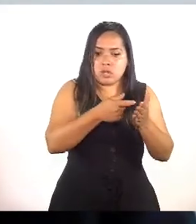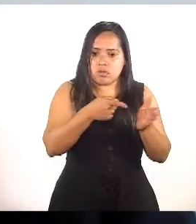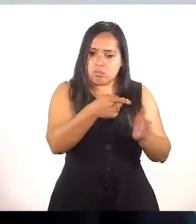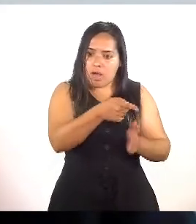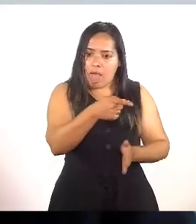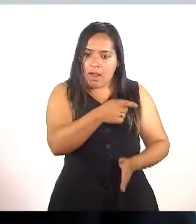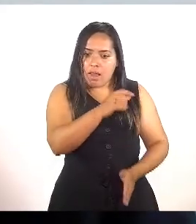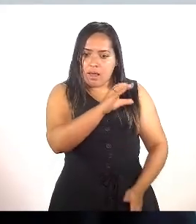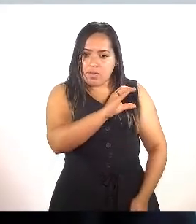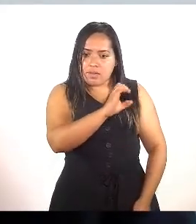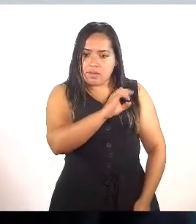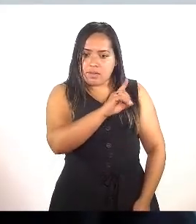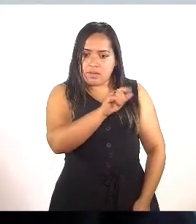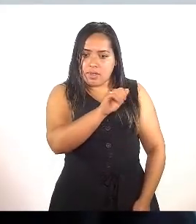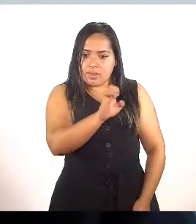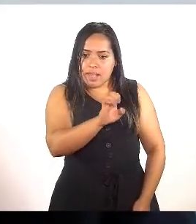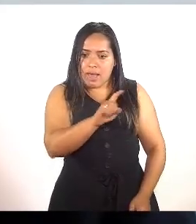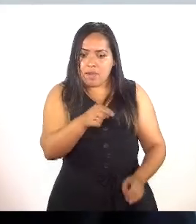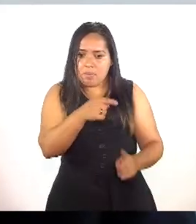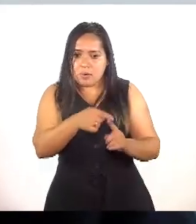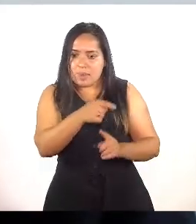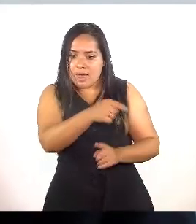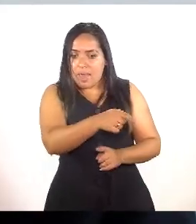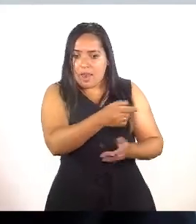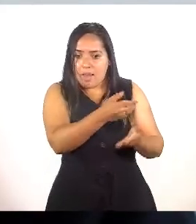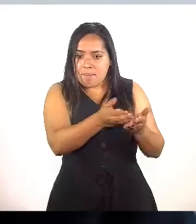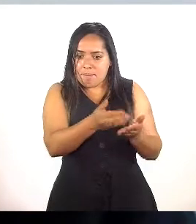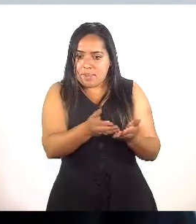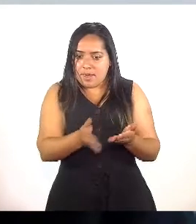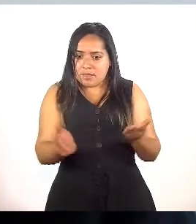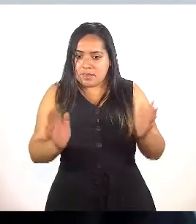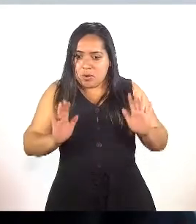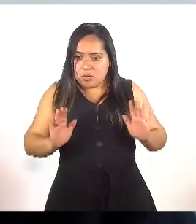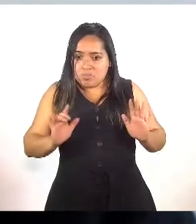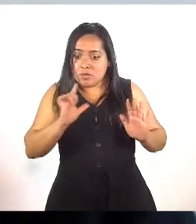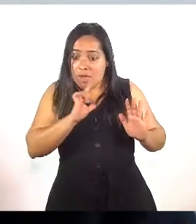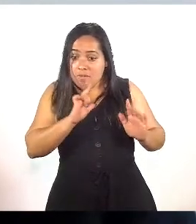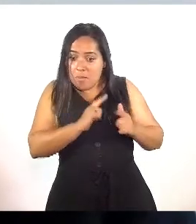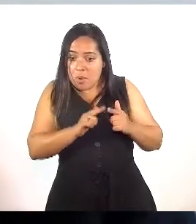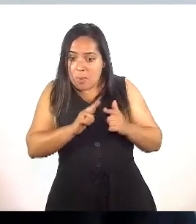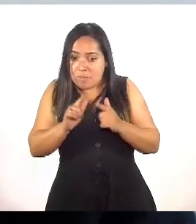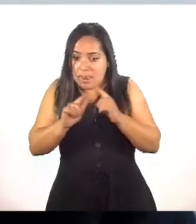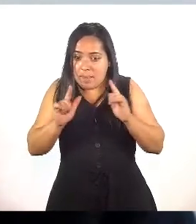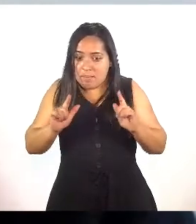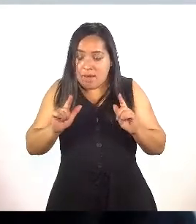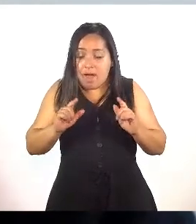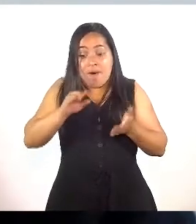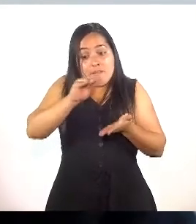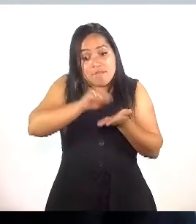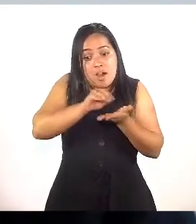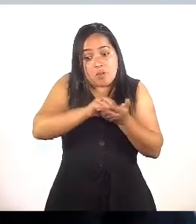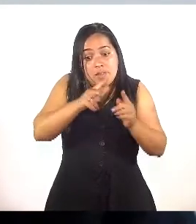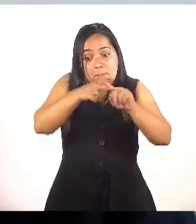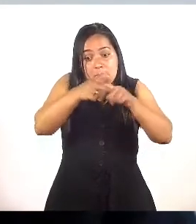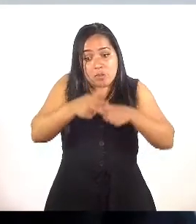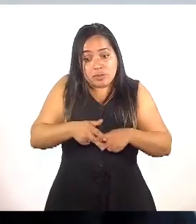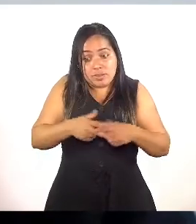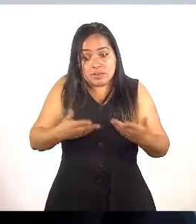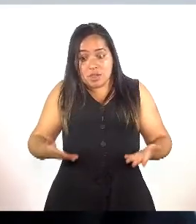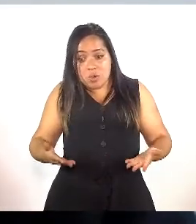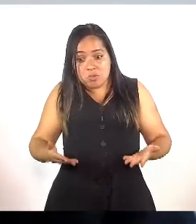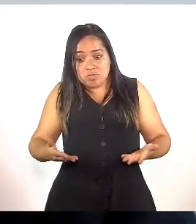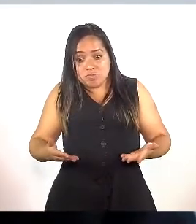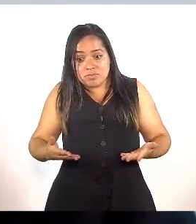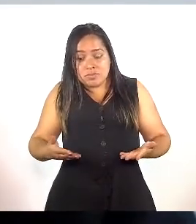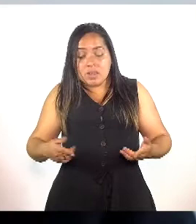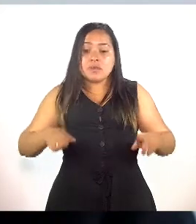na auditoria, na verificação, na fiscalização do problema que aconteceu, ficou claro e nítido a falta de manutenção, a falta